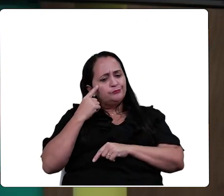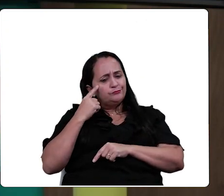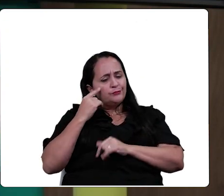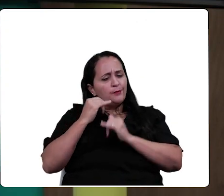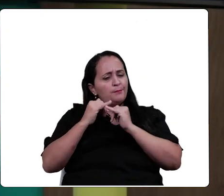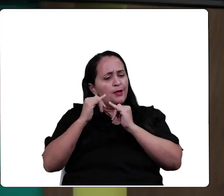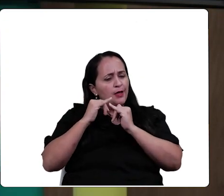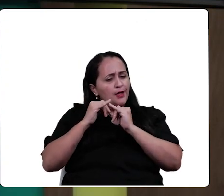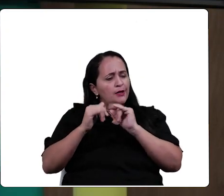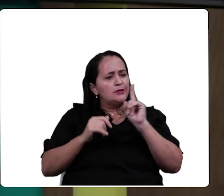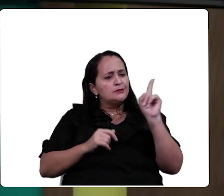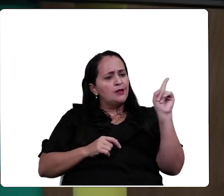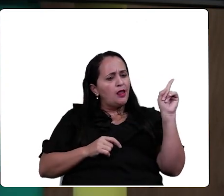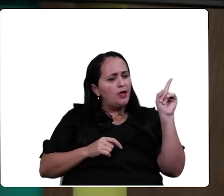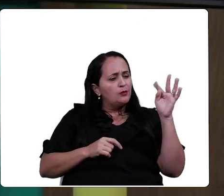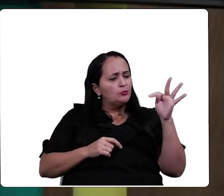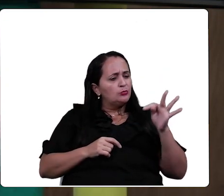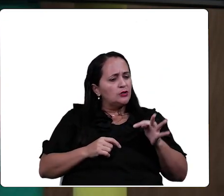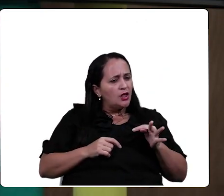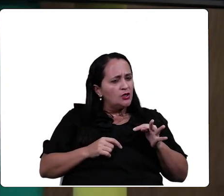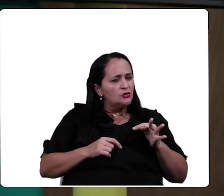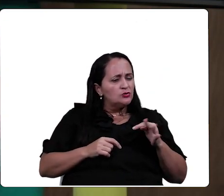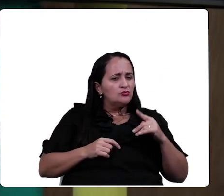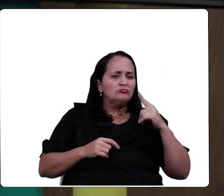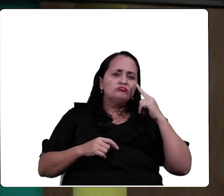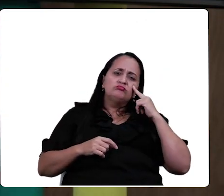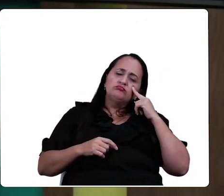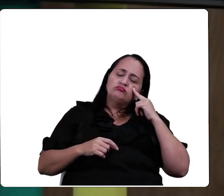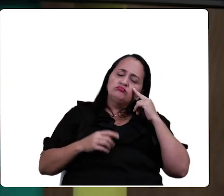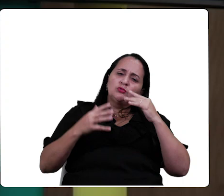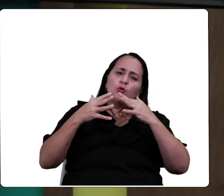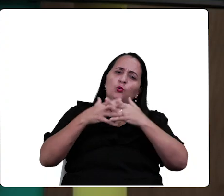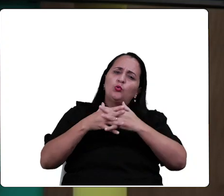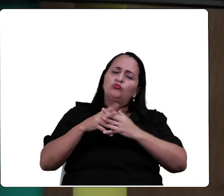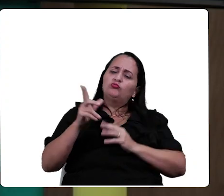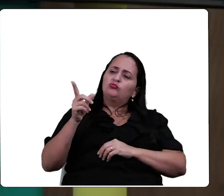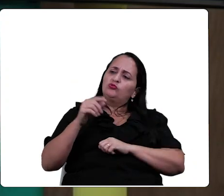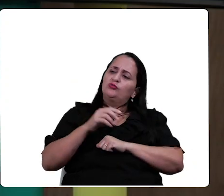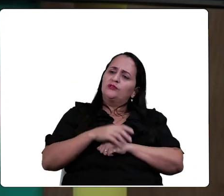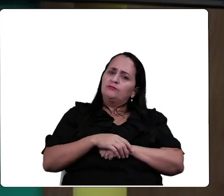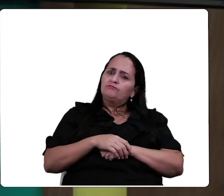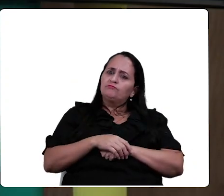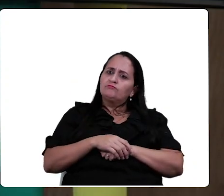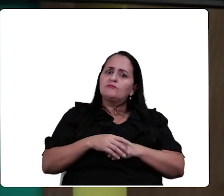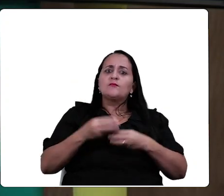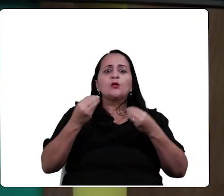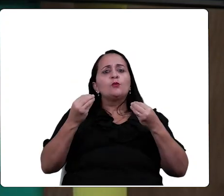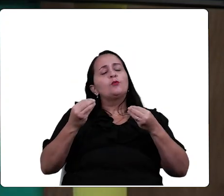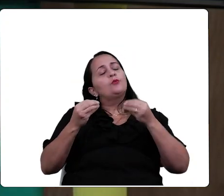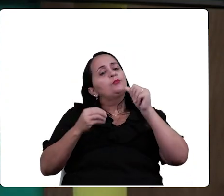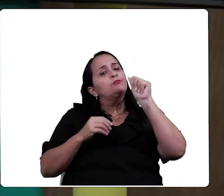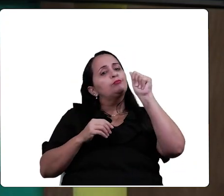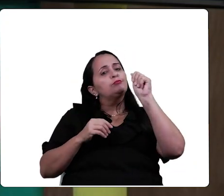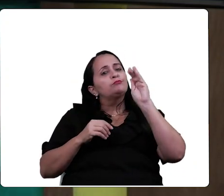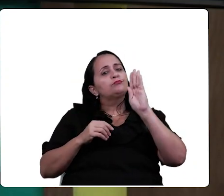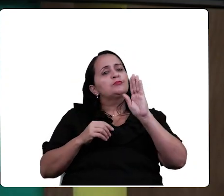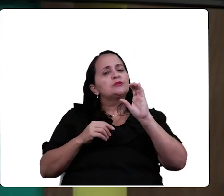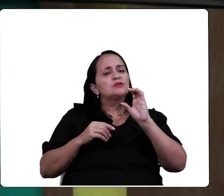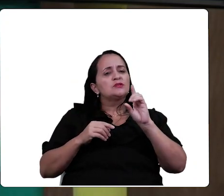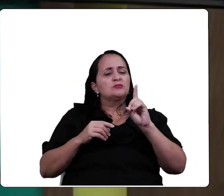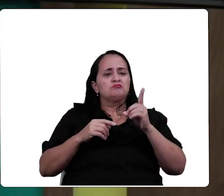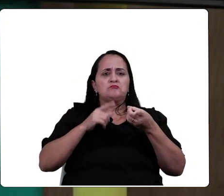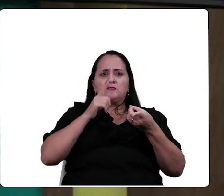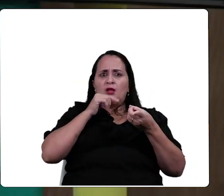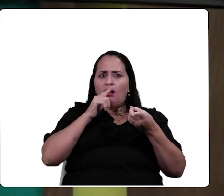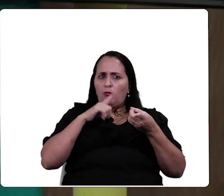resposta apareceram lá. E estão aqui um pouco para me confundir. Então, falou-se sobre